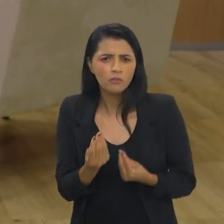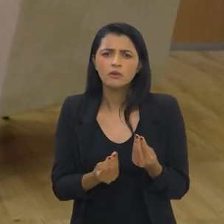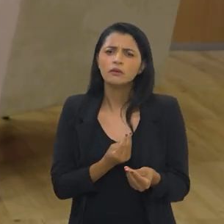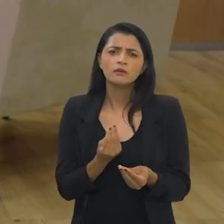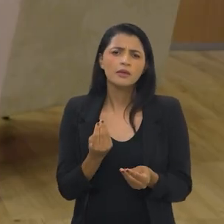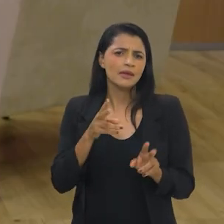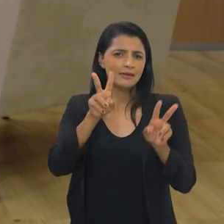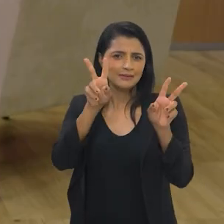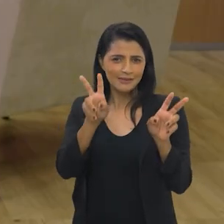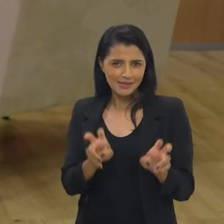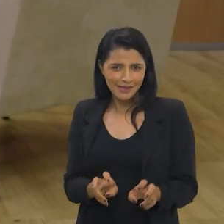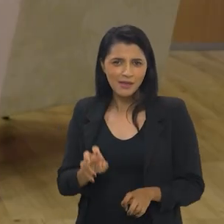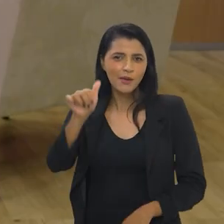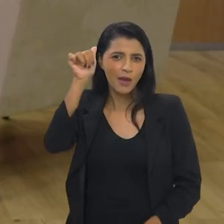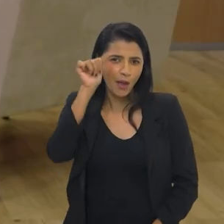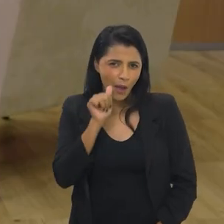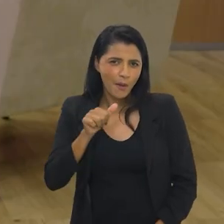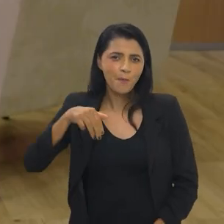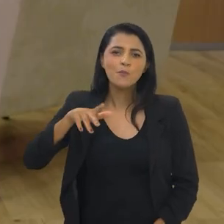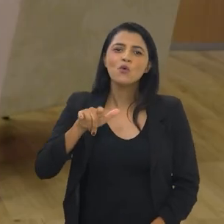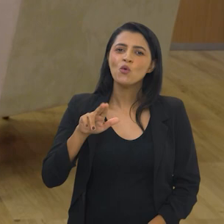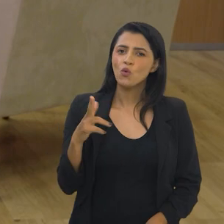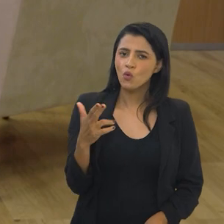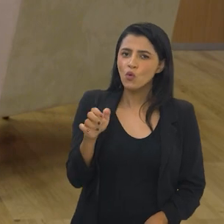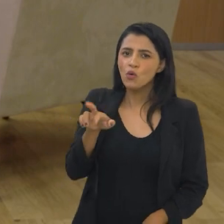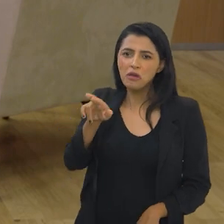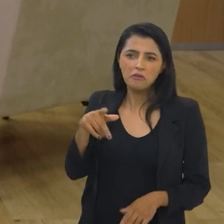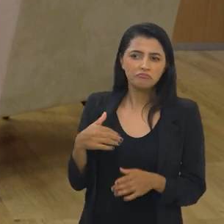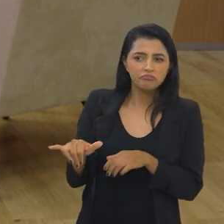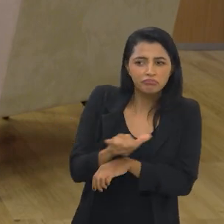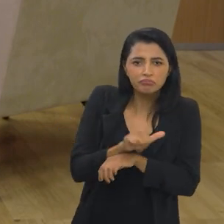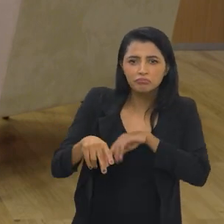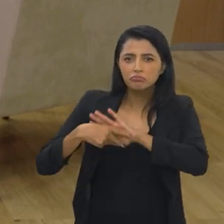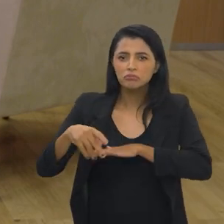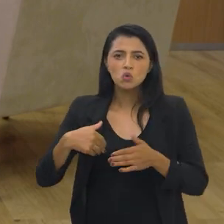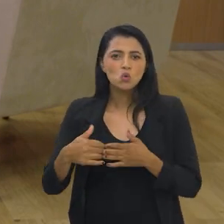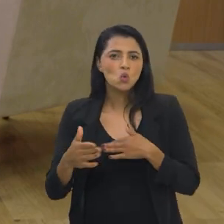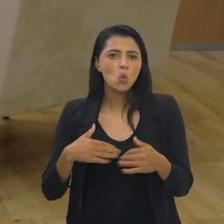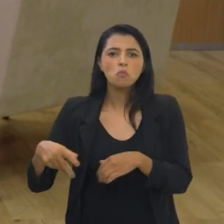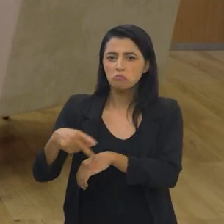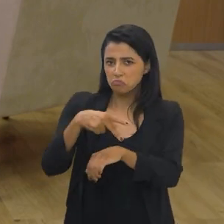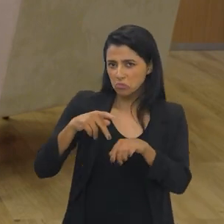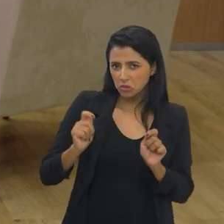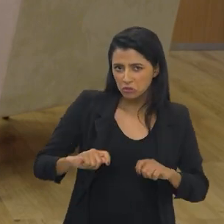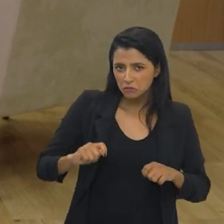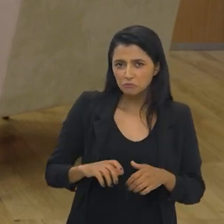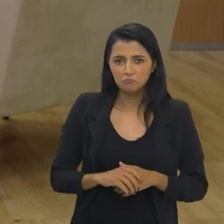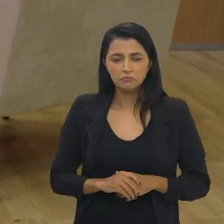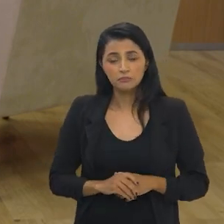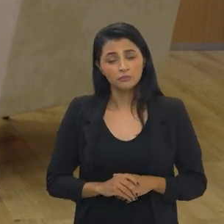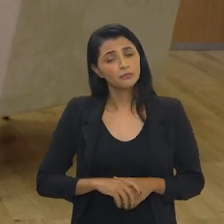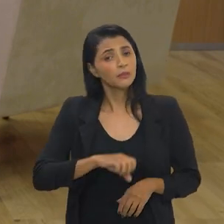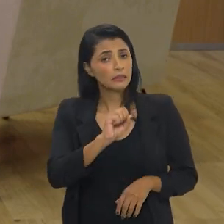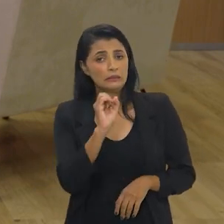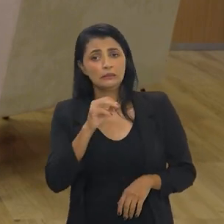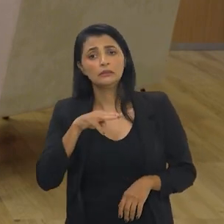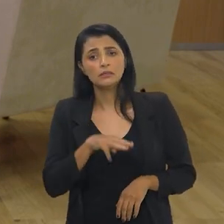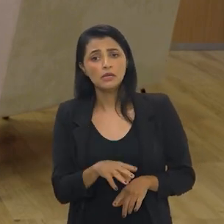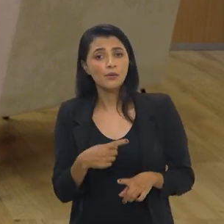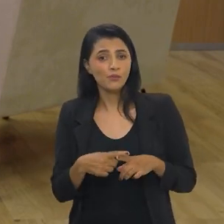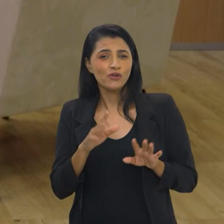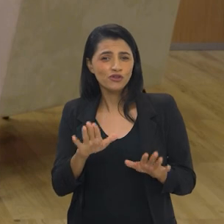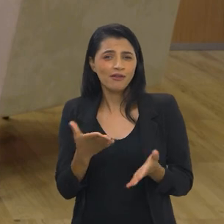dizer esse tema da mulher é um tema estratégico para qualquer país a gente pode dizer isso sim